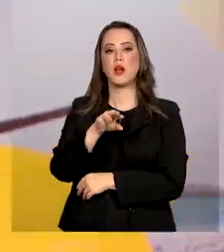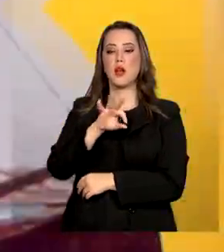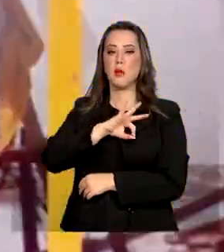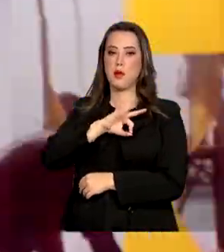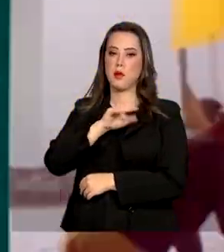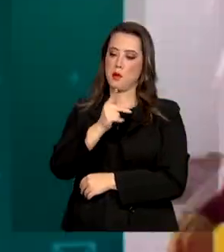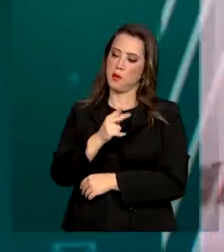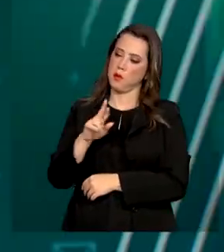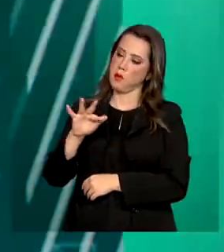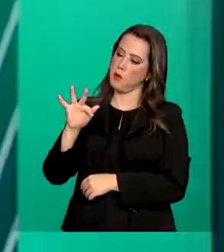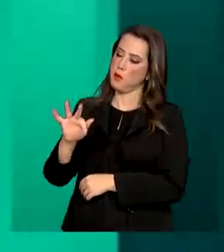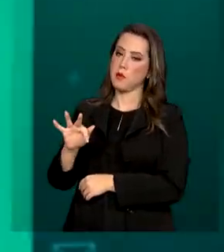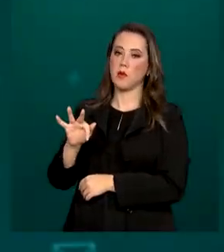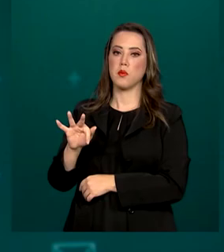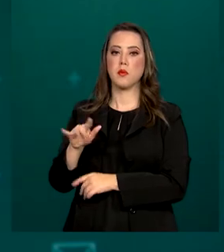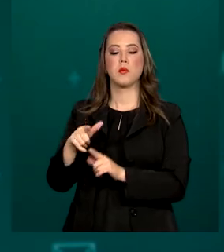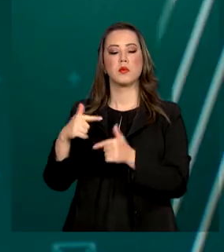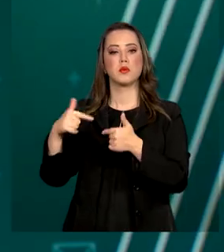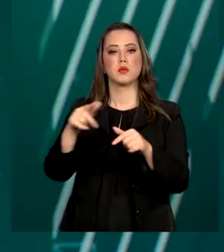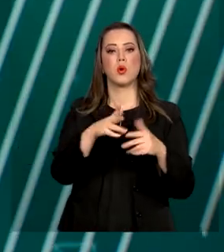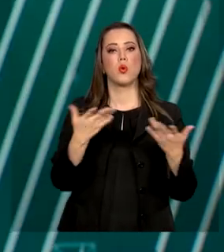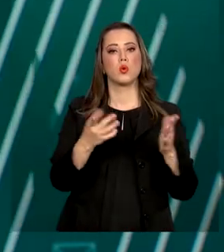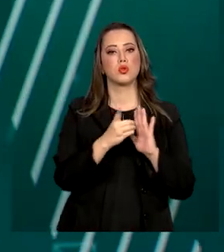de escolta o decreto saiu hoje no Diário Oficial